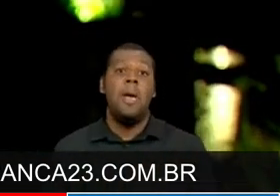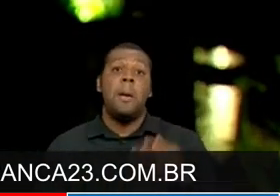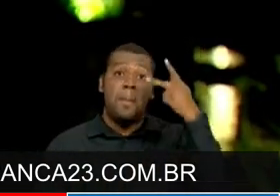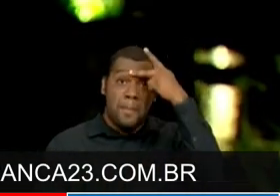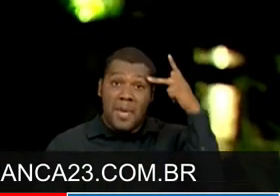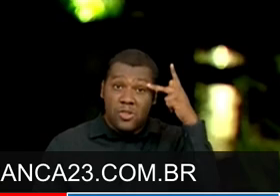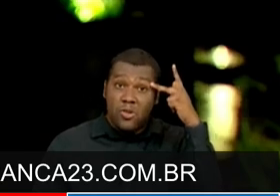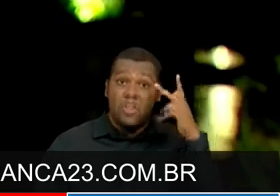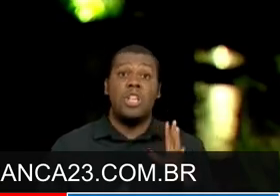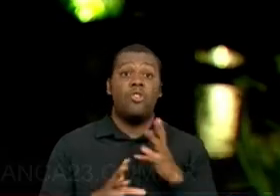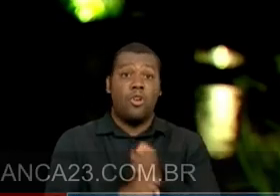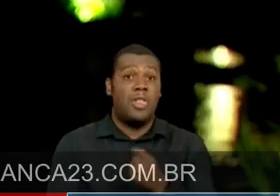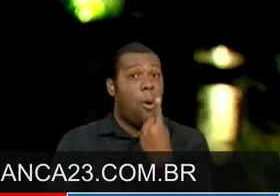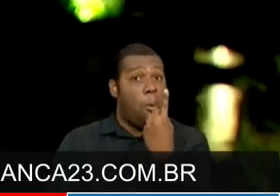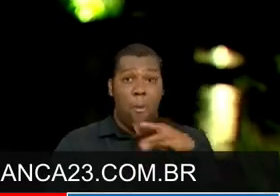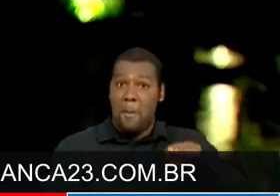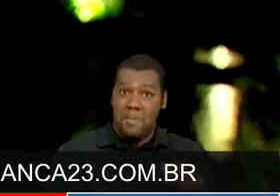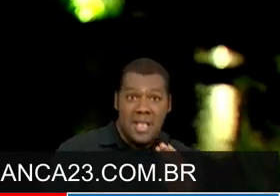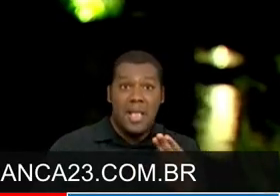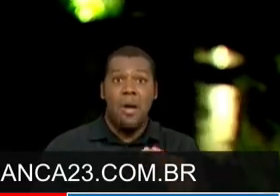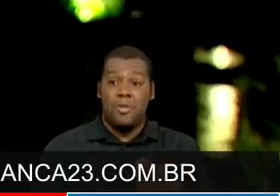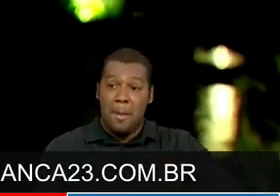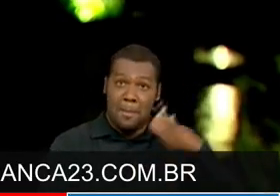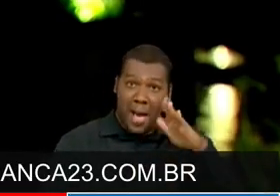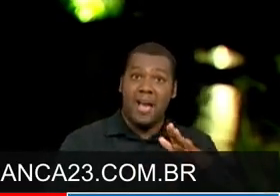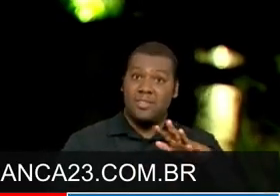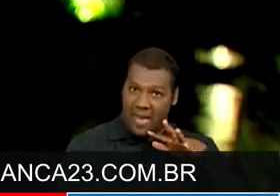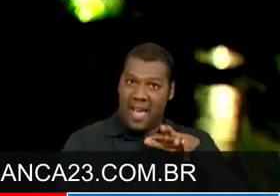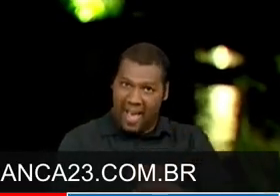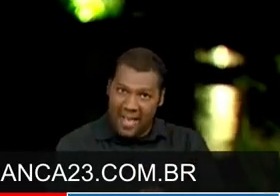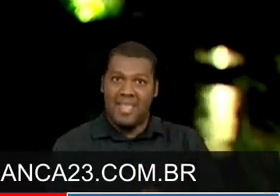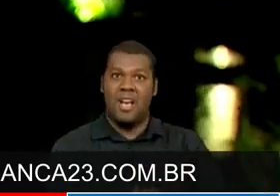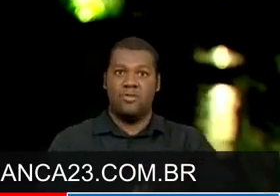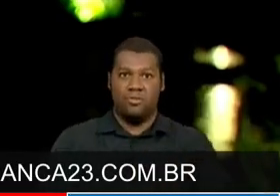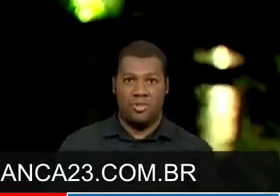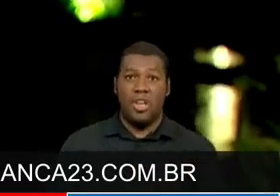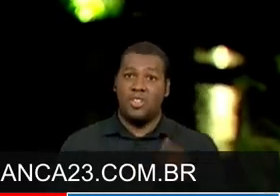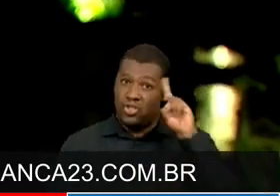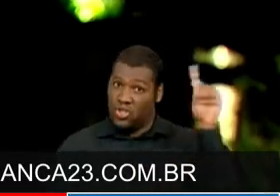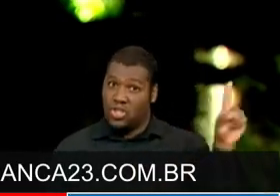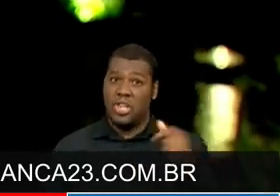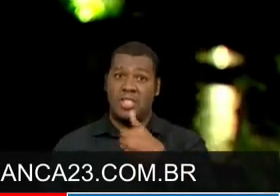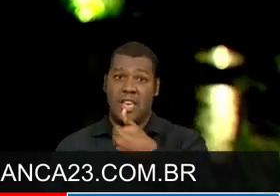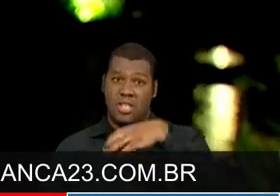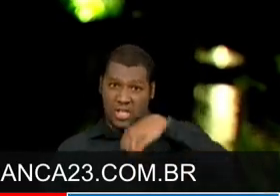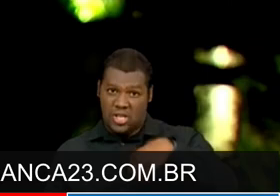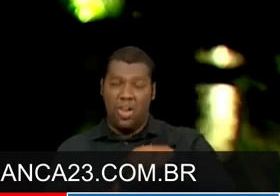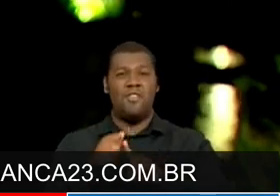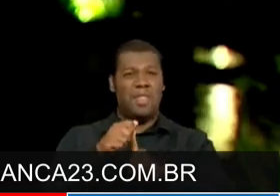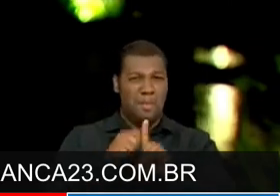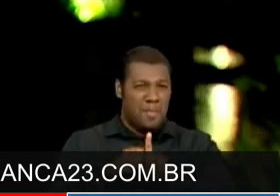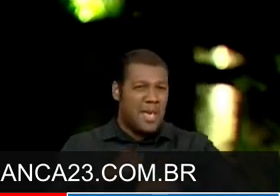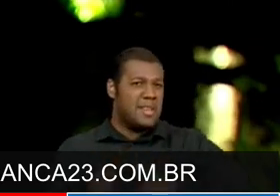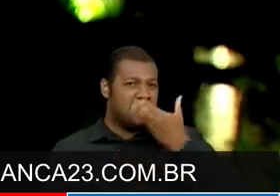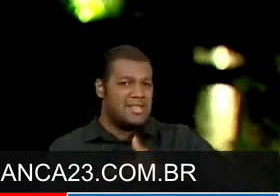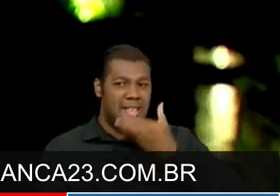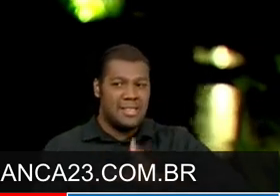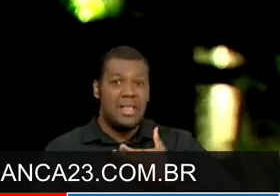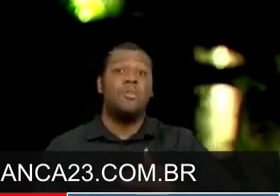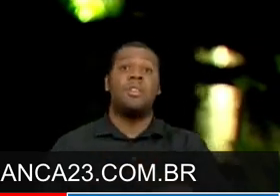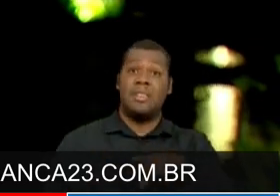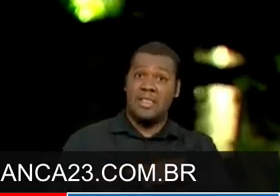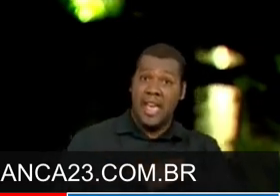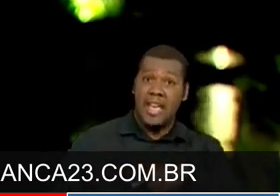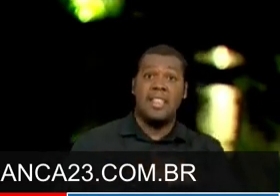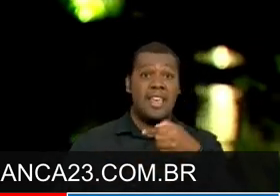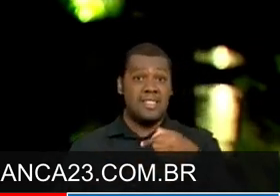cadastro. O projeto Celular Seguro recebeu desde o dia 19 de dezembro, em pouco mais de 10 dias, aí, 7 mil denúncias